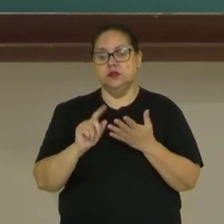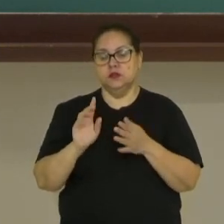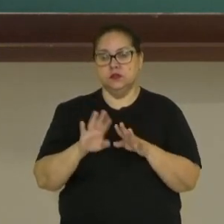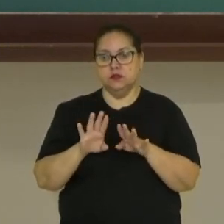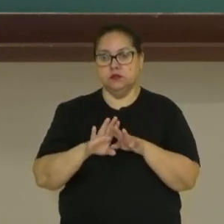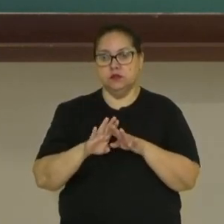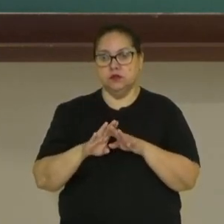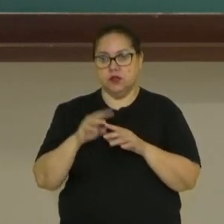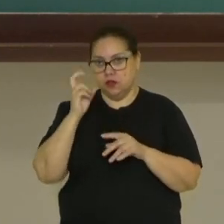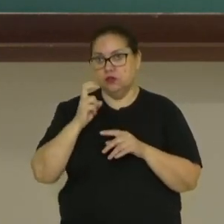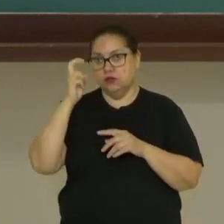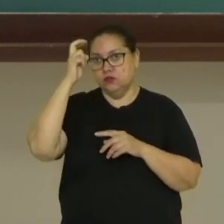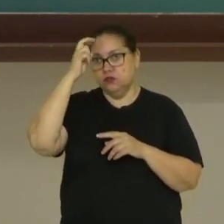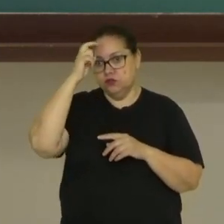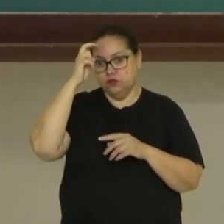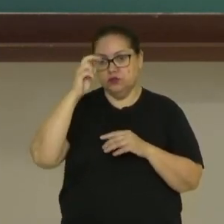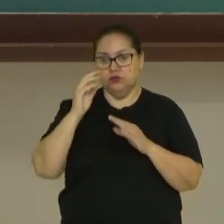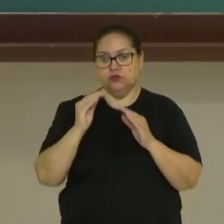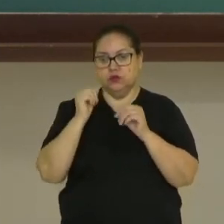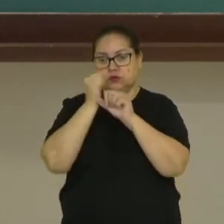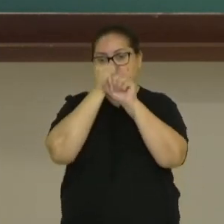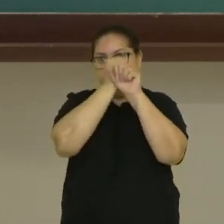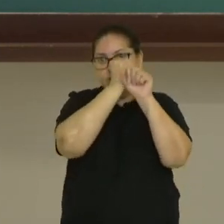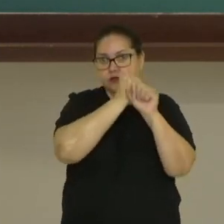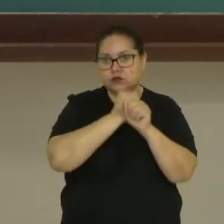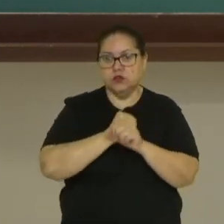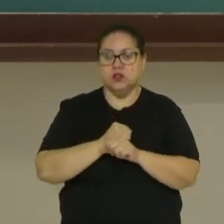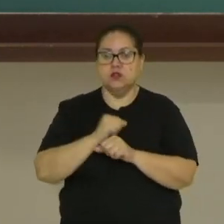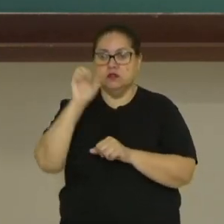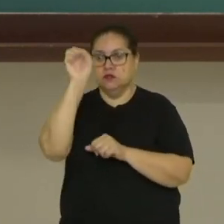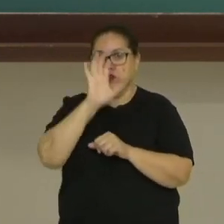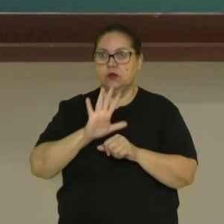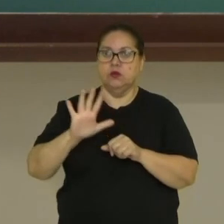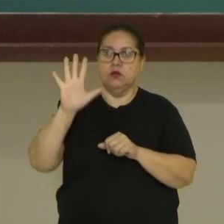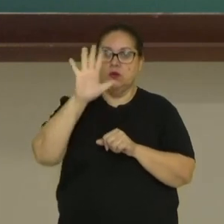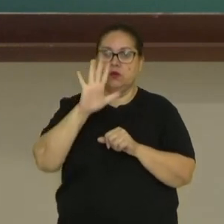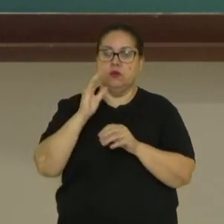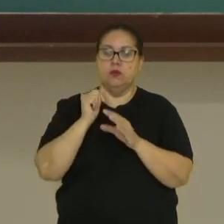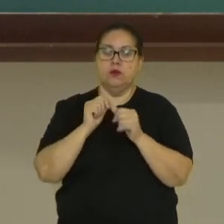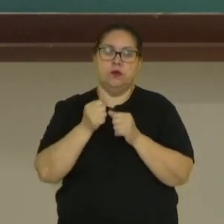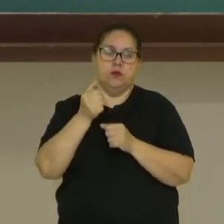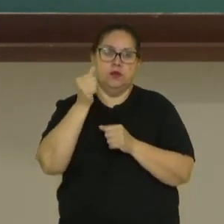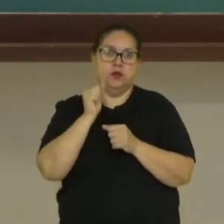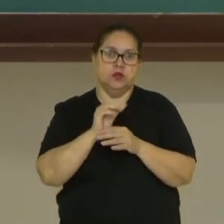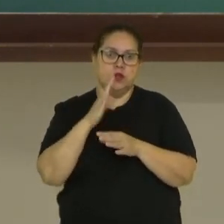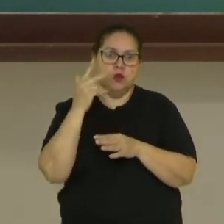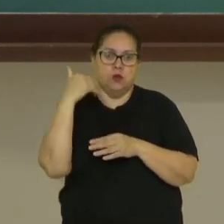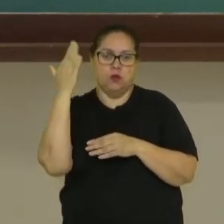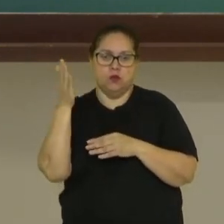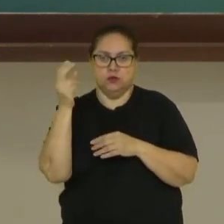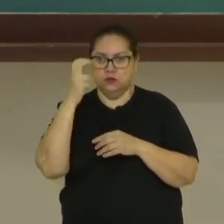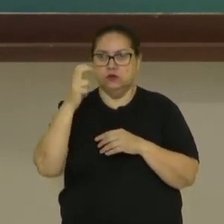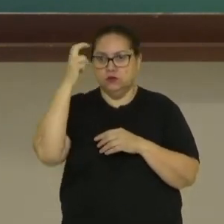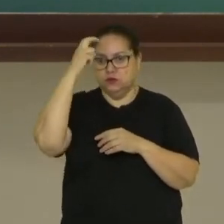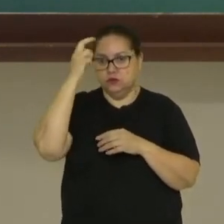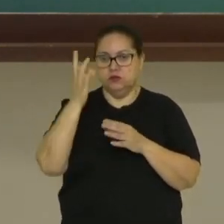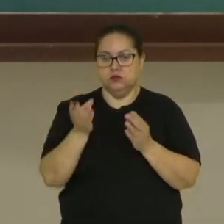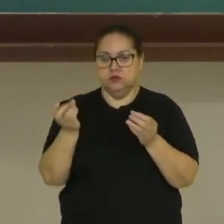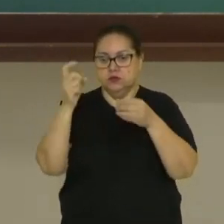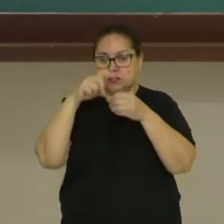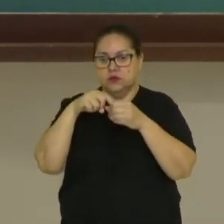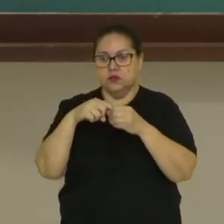também parte da cultura, né, da arquitetura europeia, parte também outras partes culturais, porque também